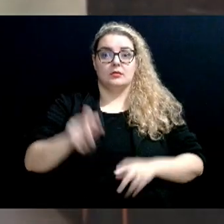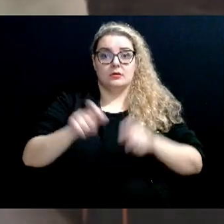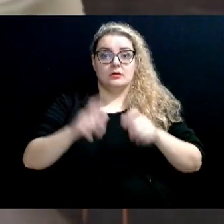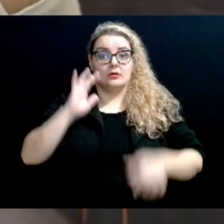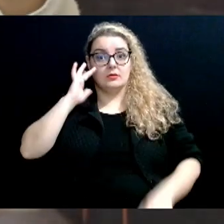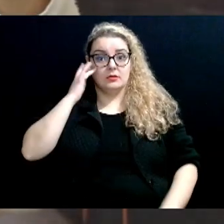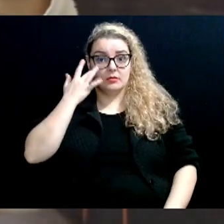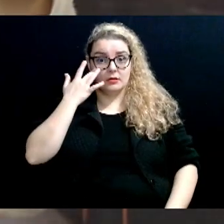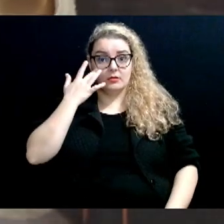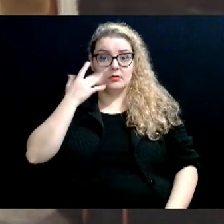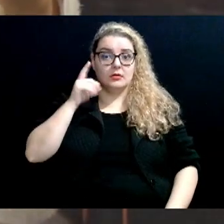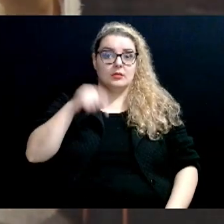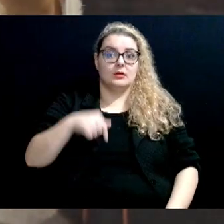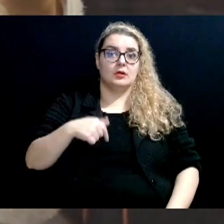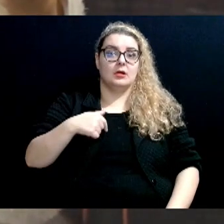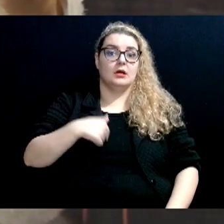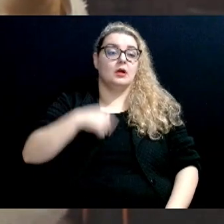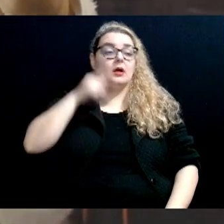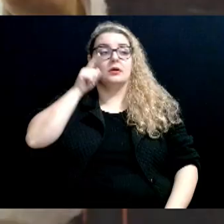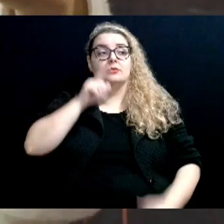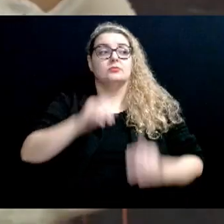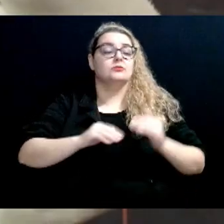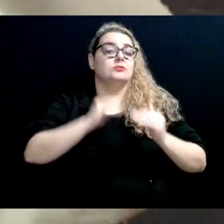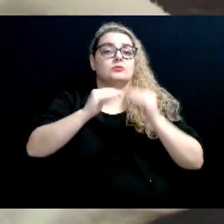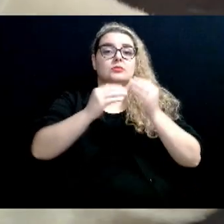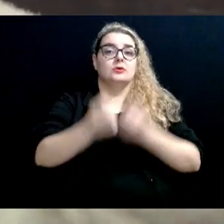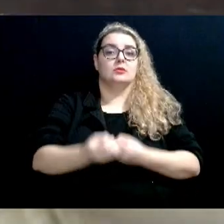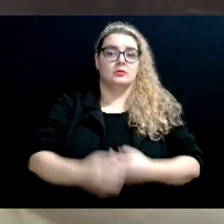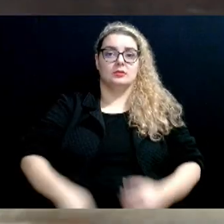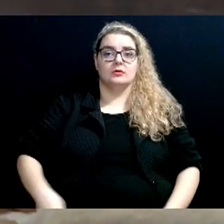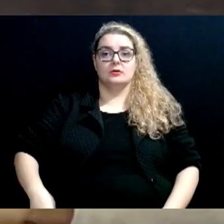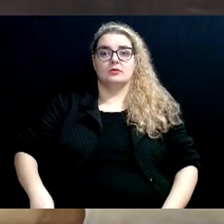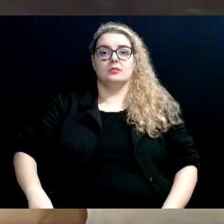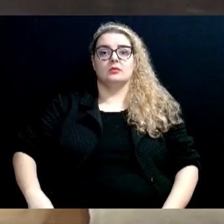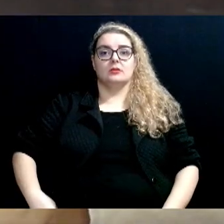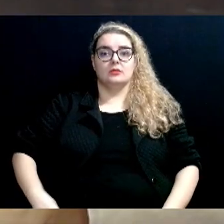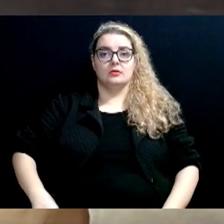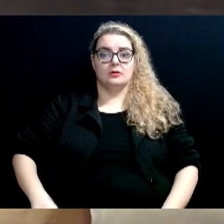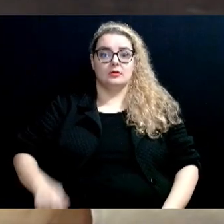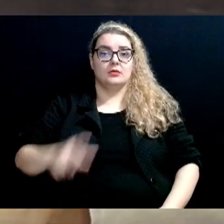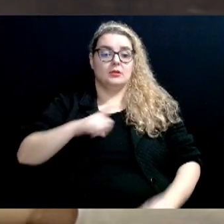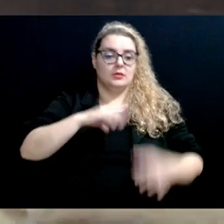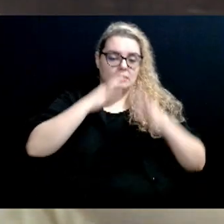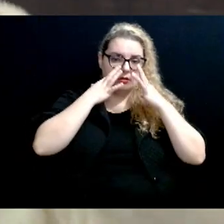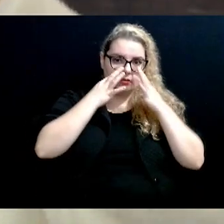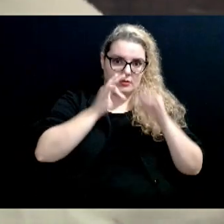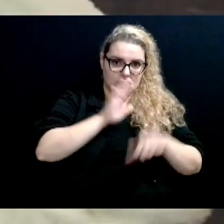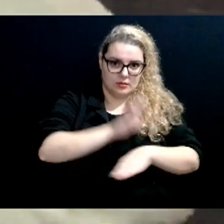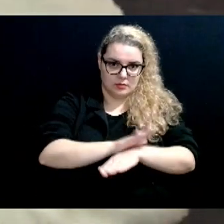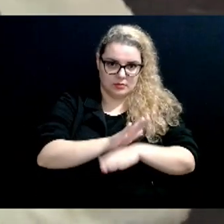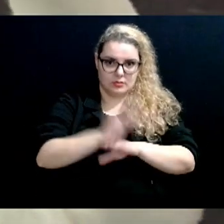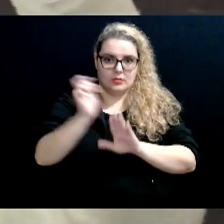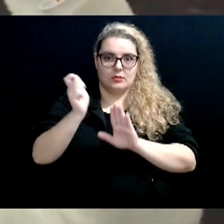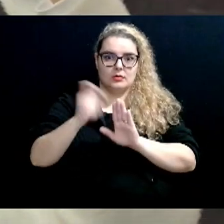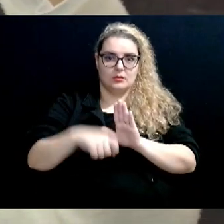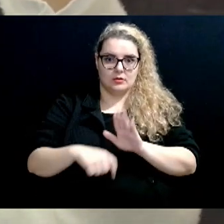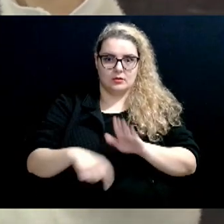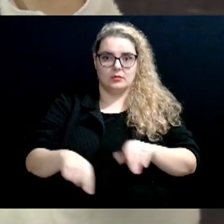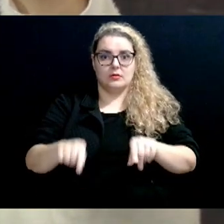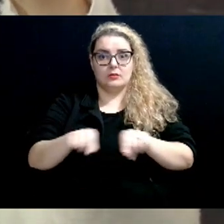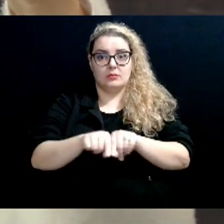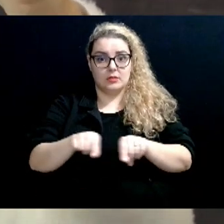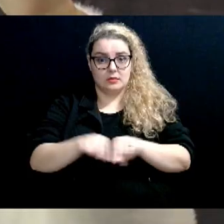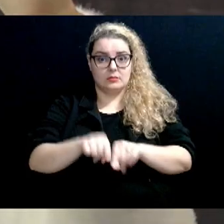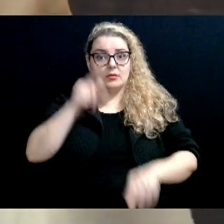não conseguir recuperar a informação. Então tem a atenção ajudando no registro, mas para você conseguir